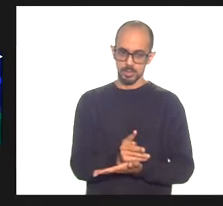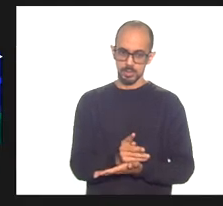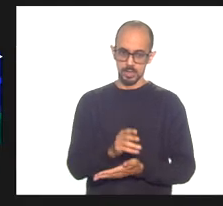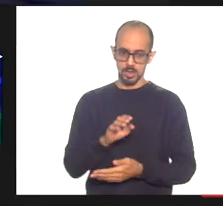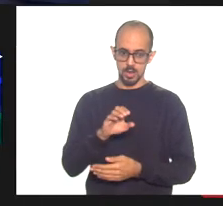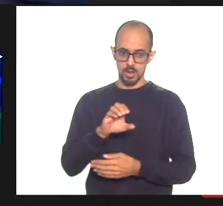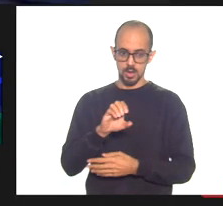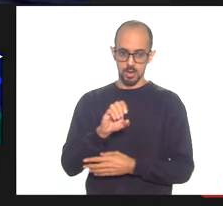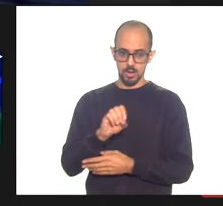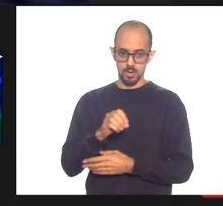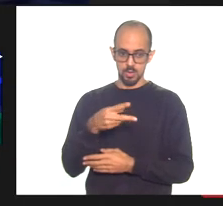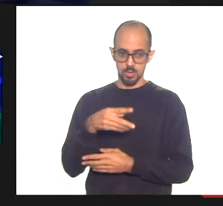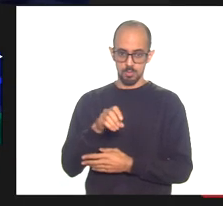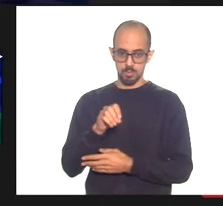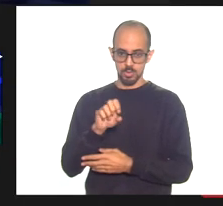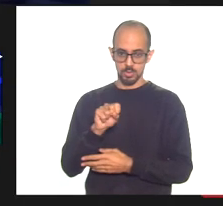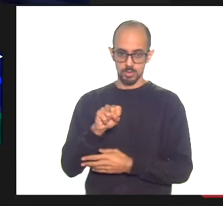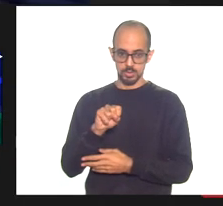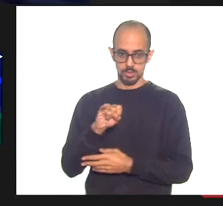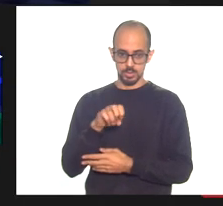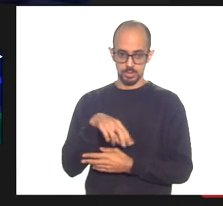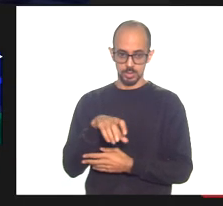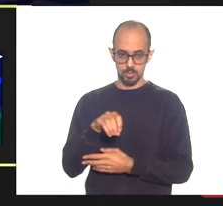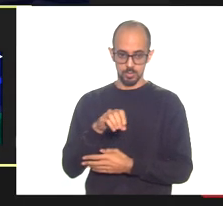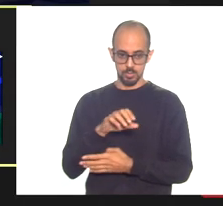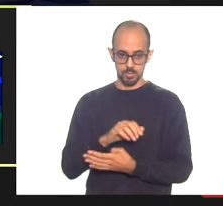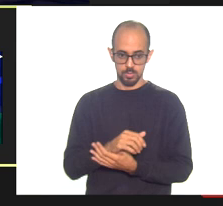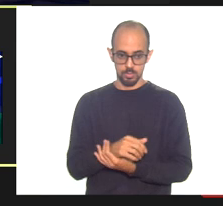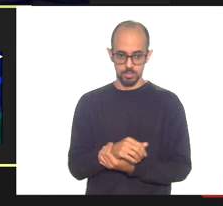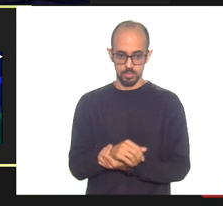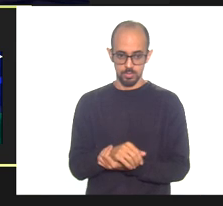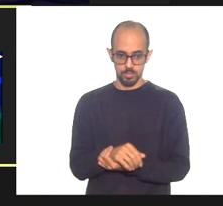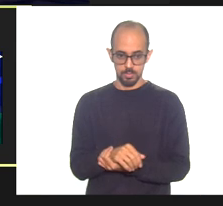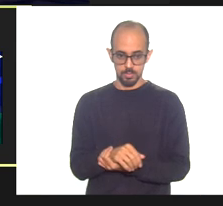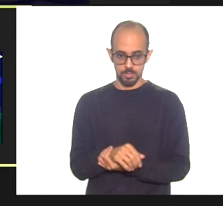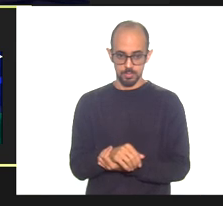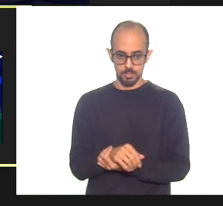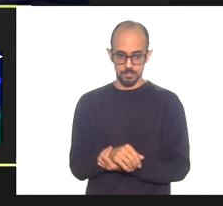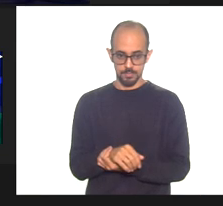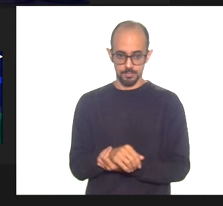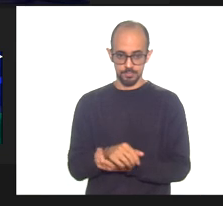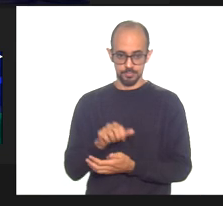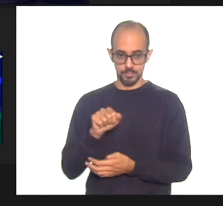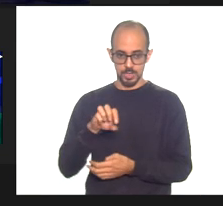Rodrigo Rodrigo Amorim presidente do